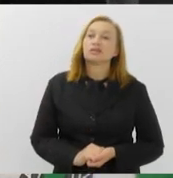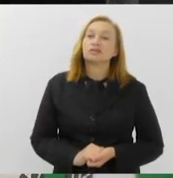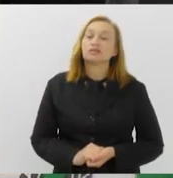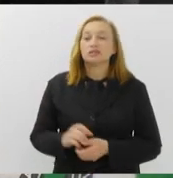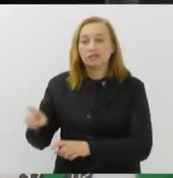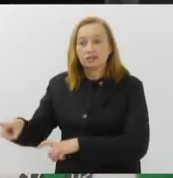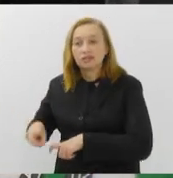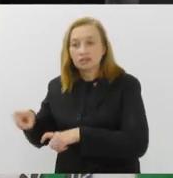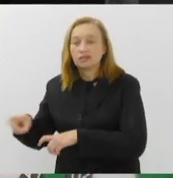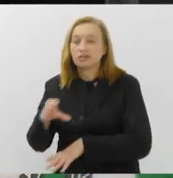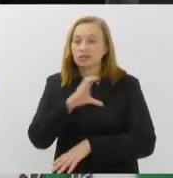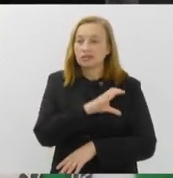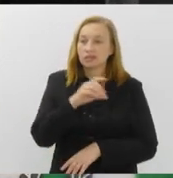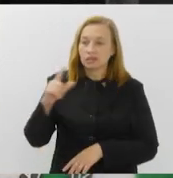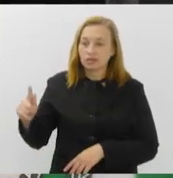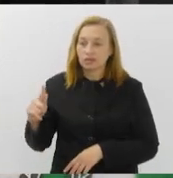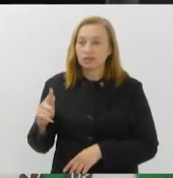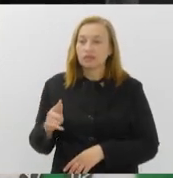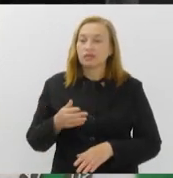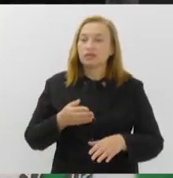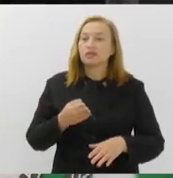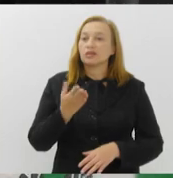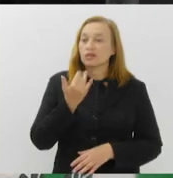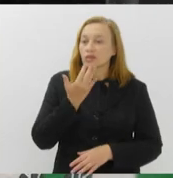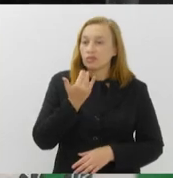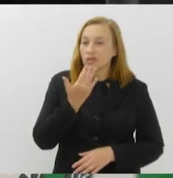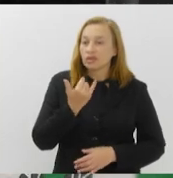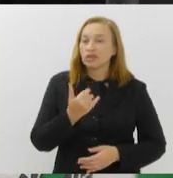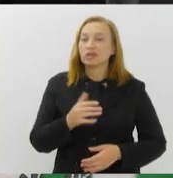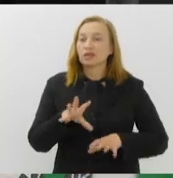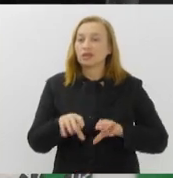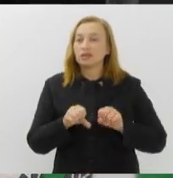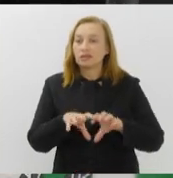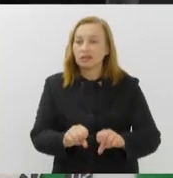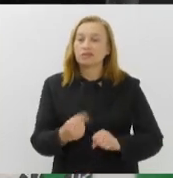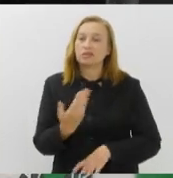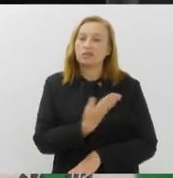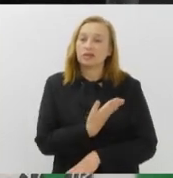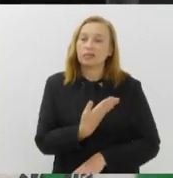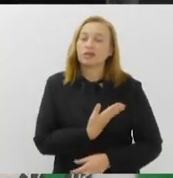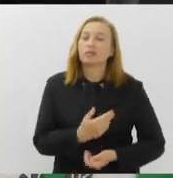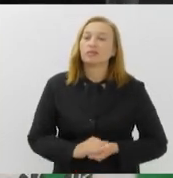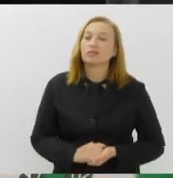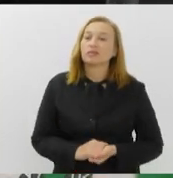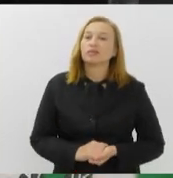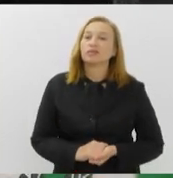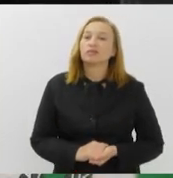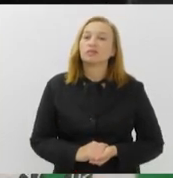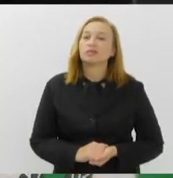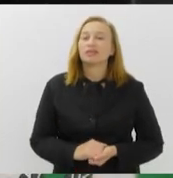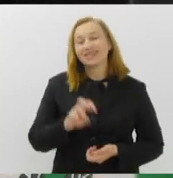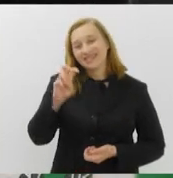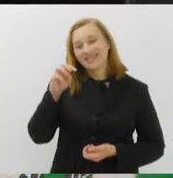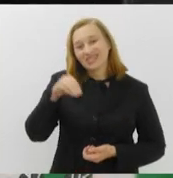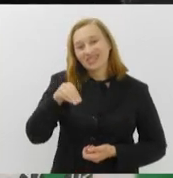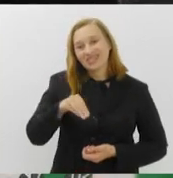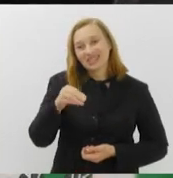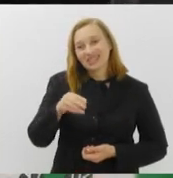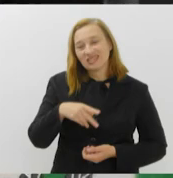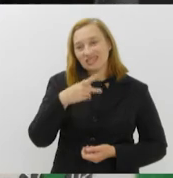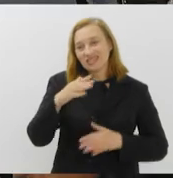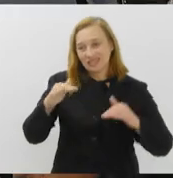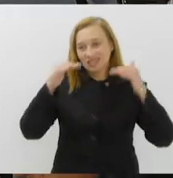Grande, Processadores de Alimentos, Artesãos e Amigos. Vossa Excelência tem 5 minutos. Muito